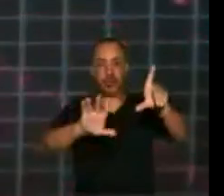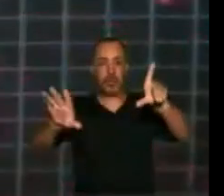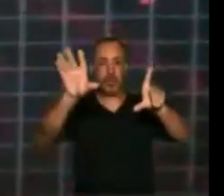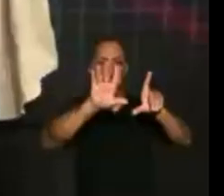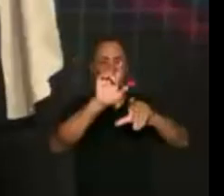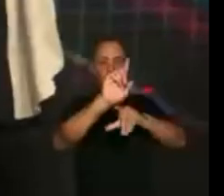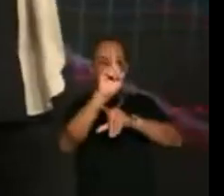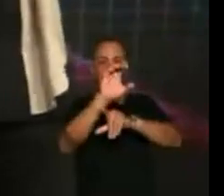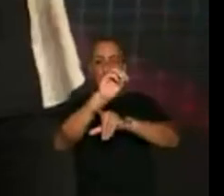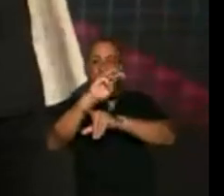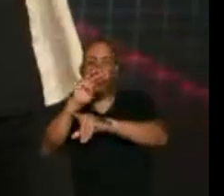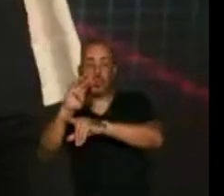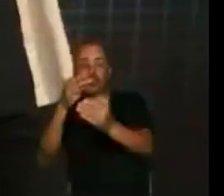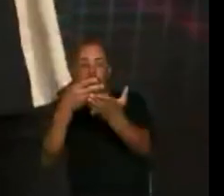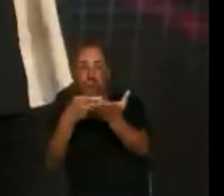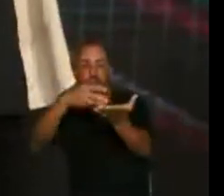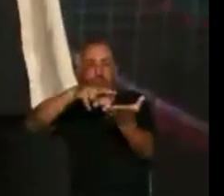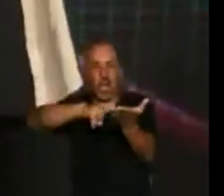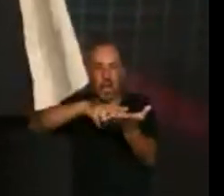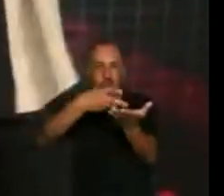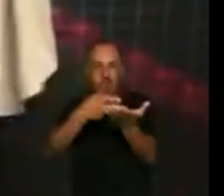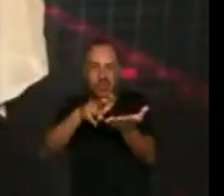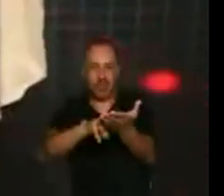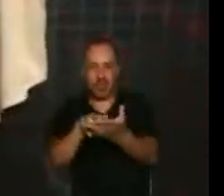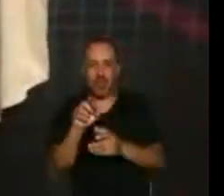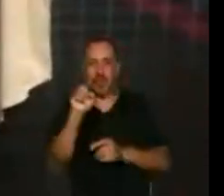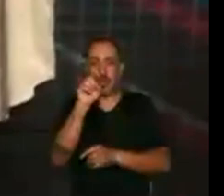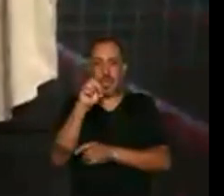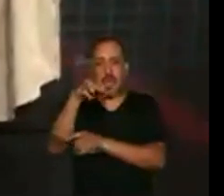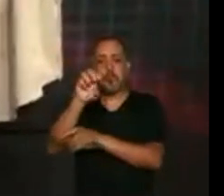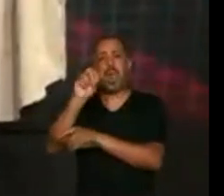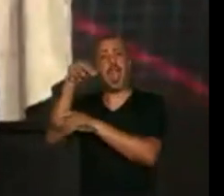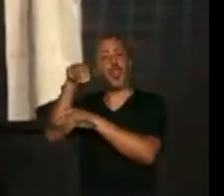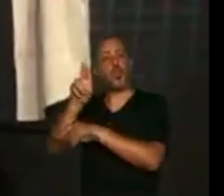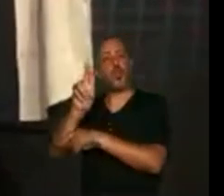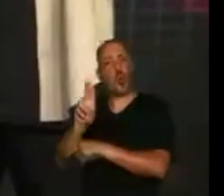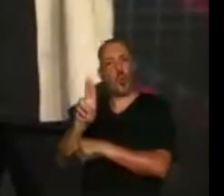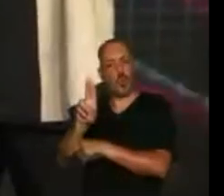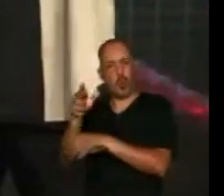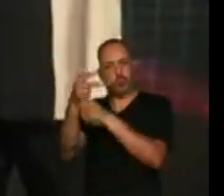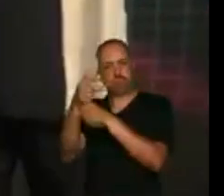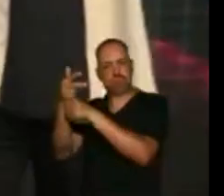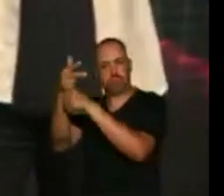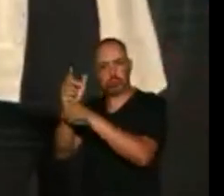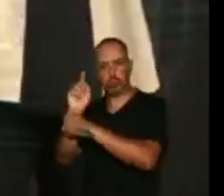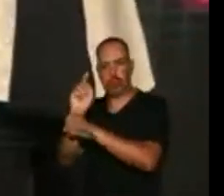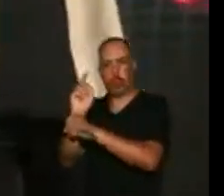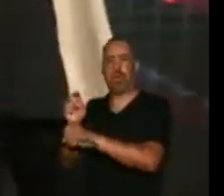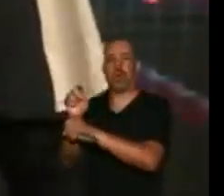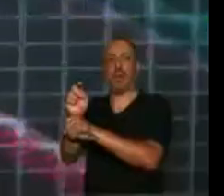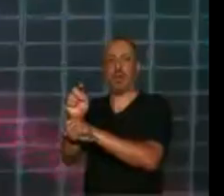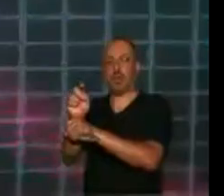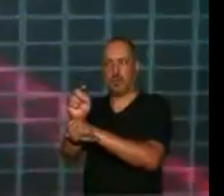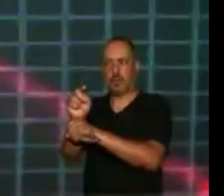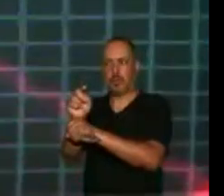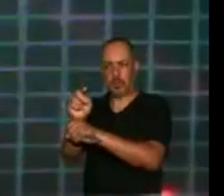Interpretation, certo? Exatamente. No menuzinho do Zoom aí, é só para quem está no desktop ou o celular também tem essa... No celular também habilita. No celular também. Então, se